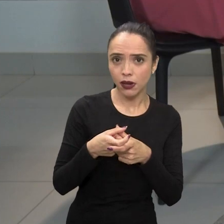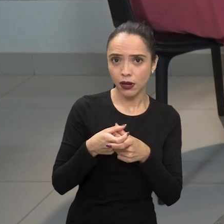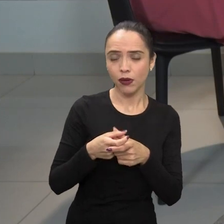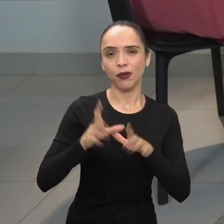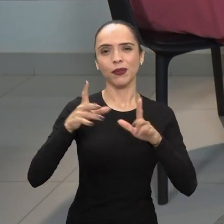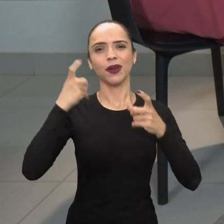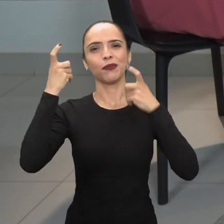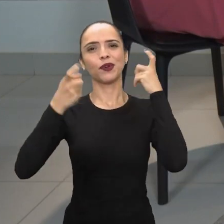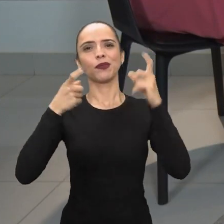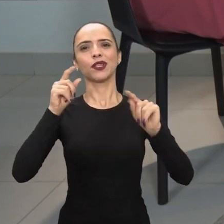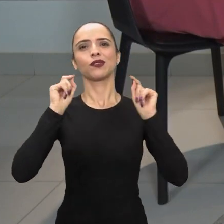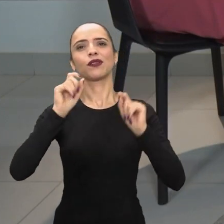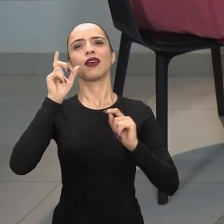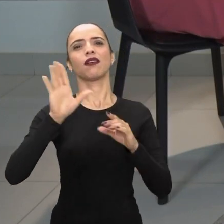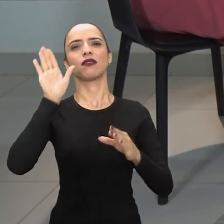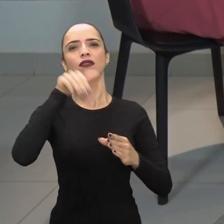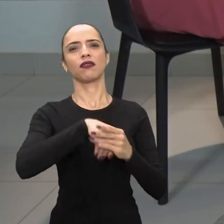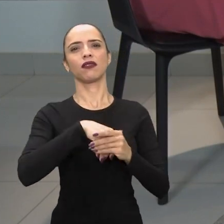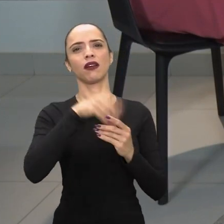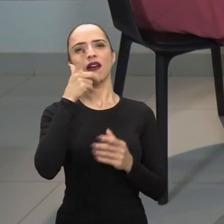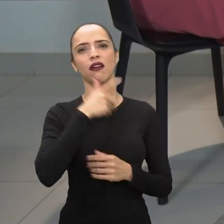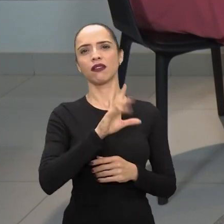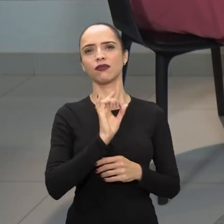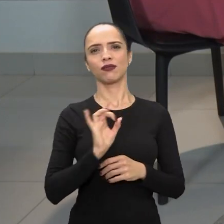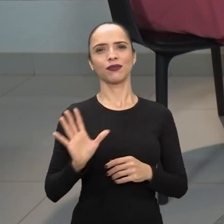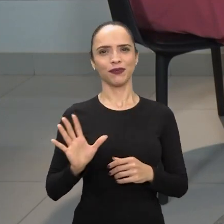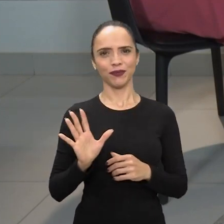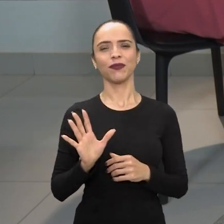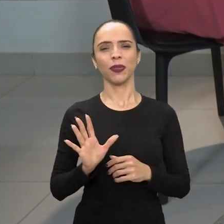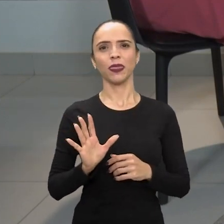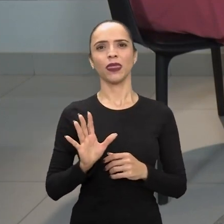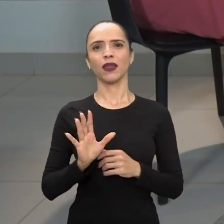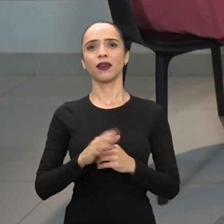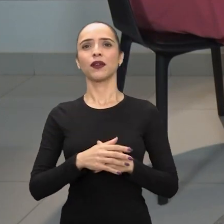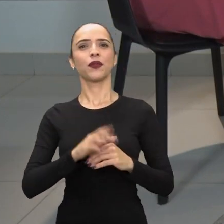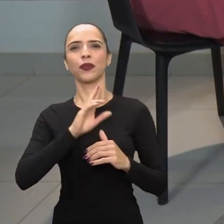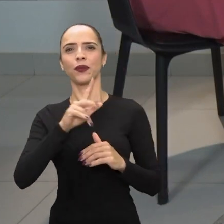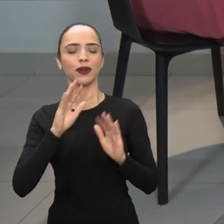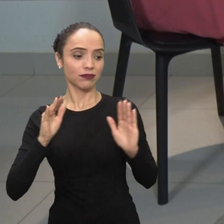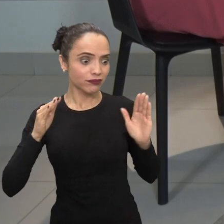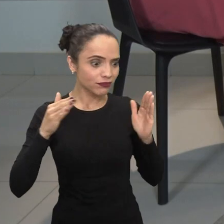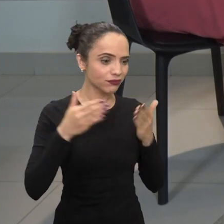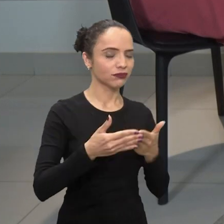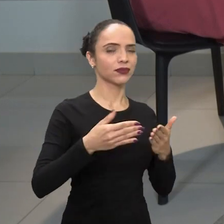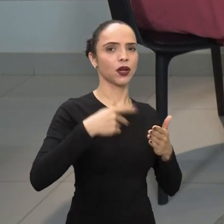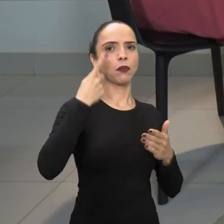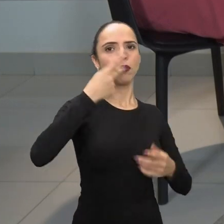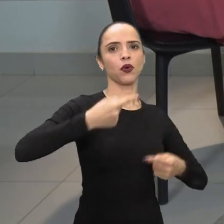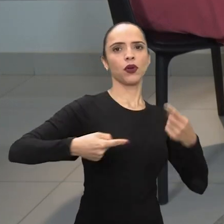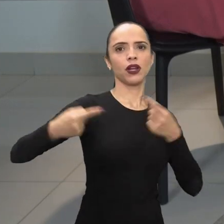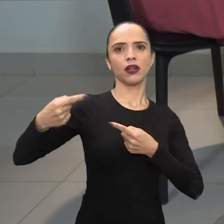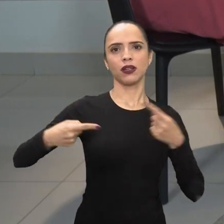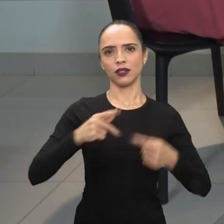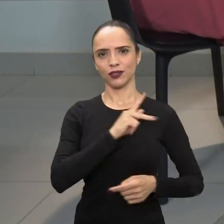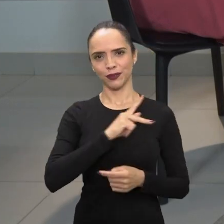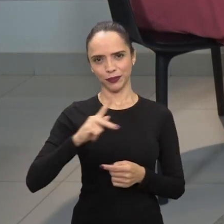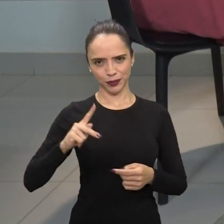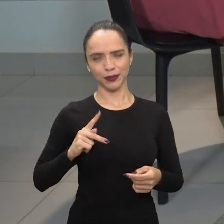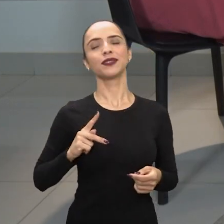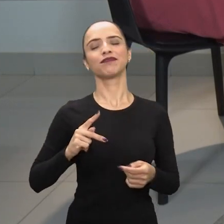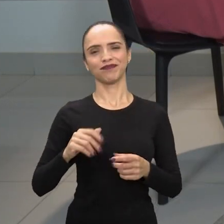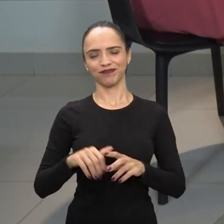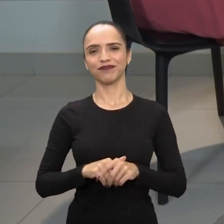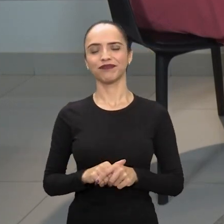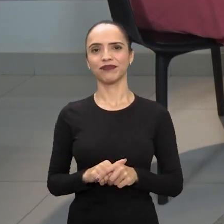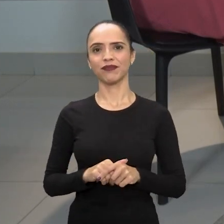ali ela é eleitoreira muito menos voltada para a política pública né E claro né Camila que essa